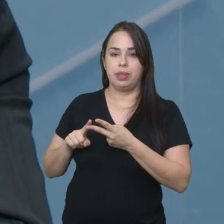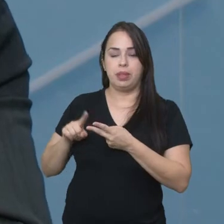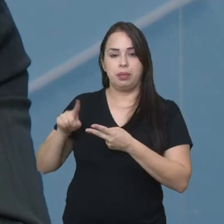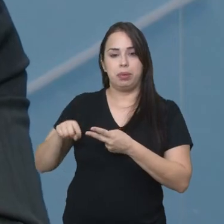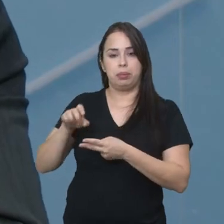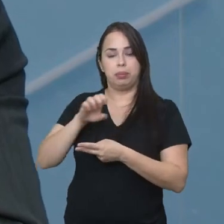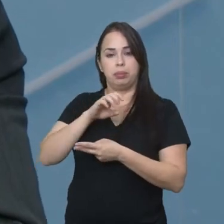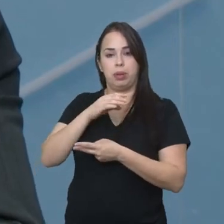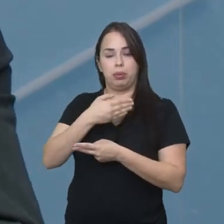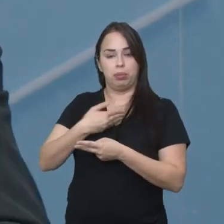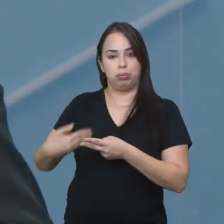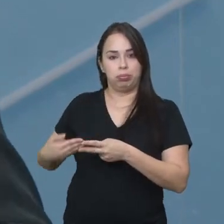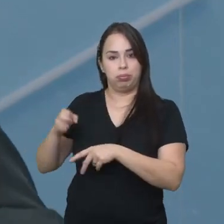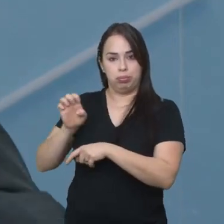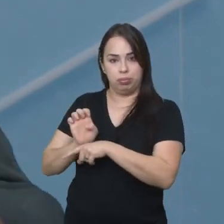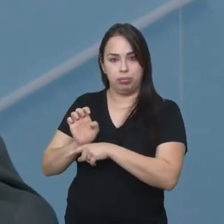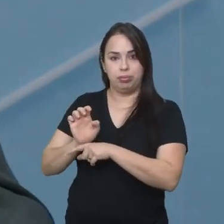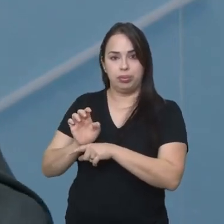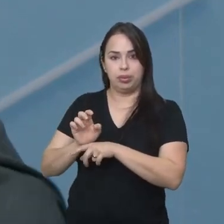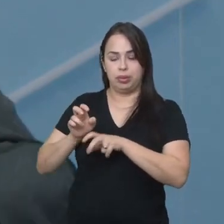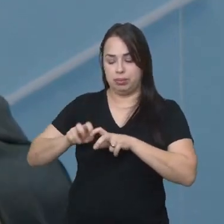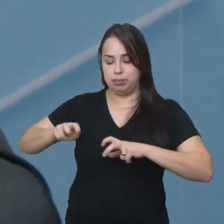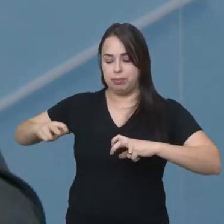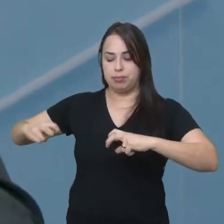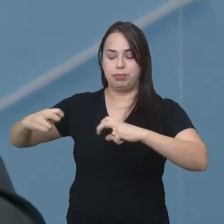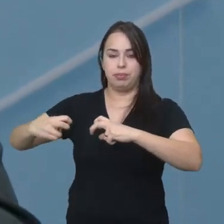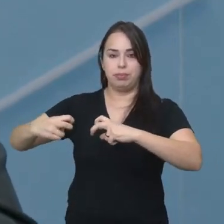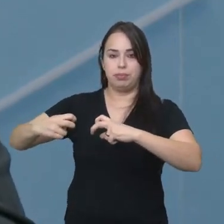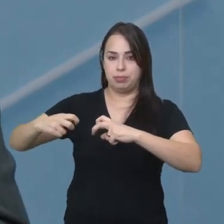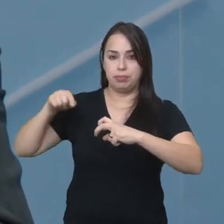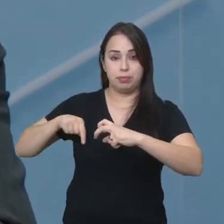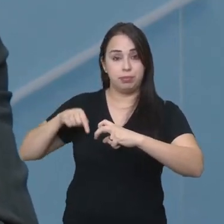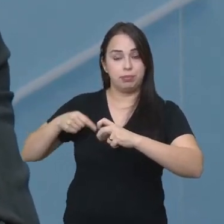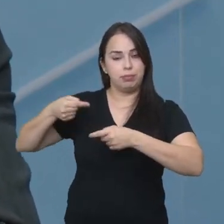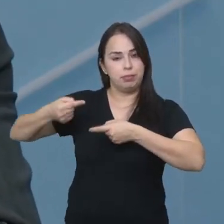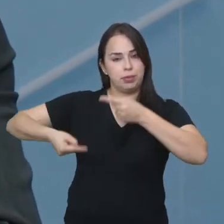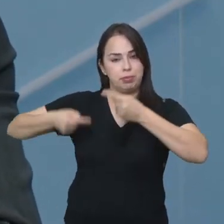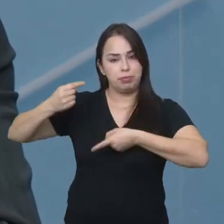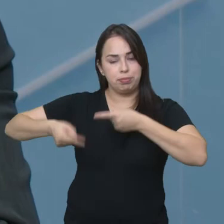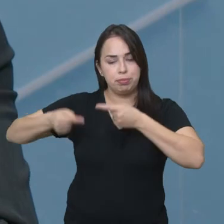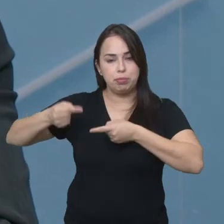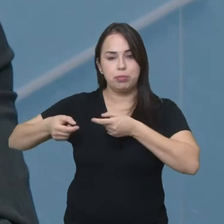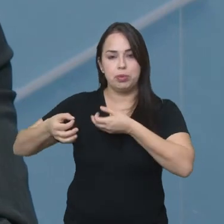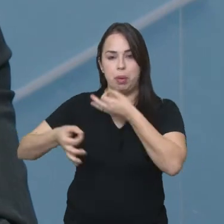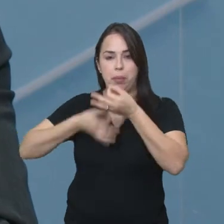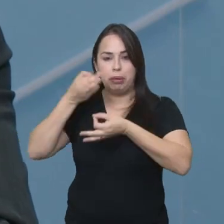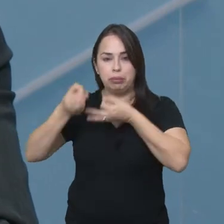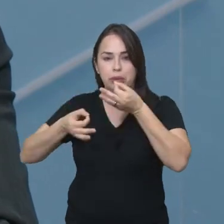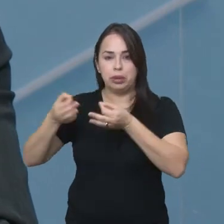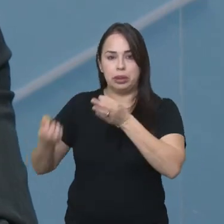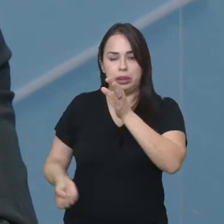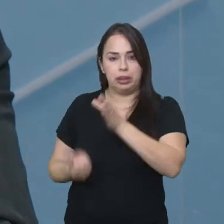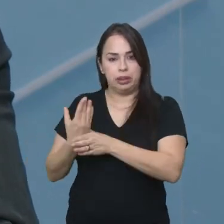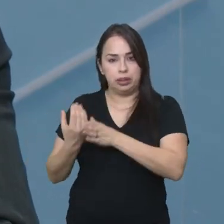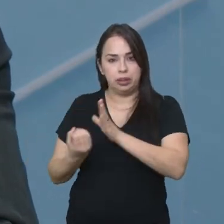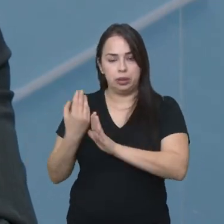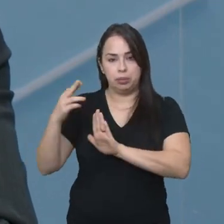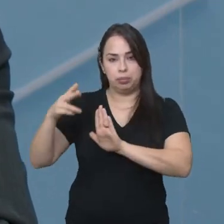pelo Estado. Então, as entidades têm assento àquele conselho, né? Onde se discute e